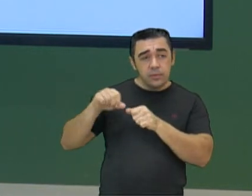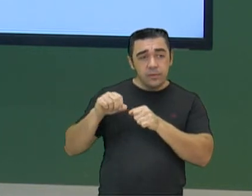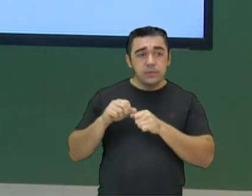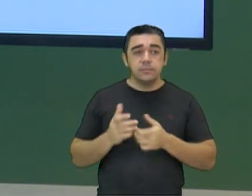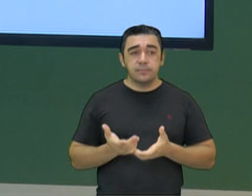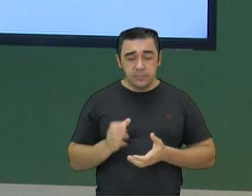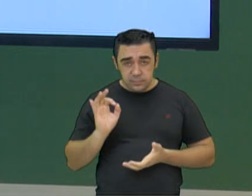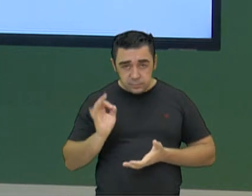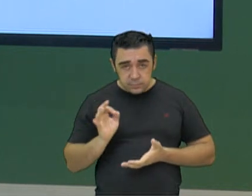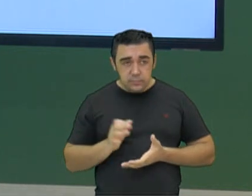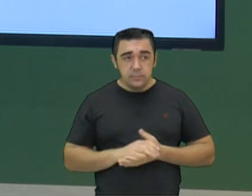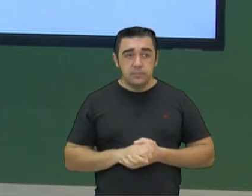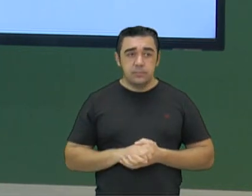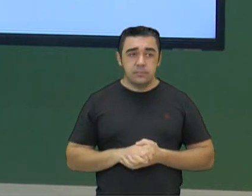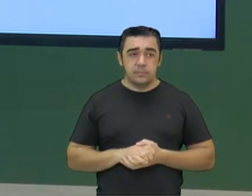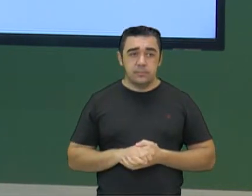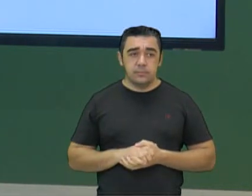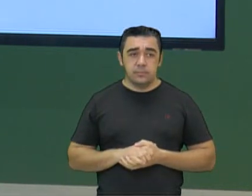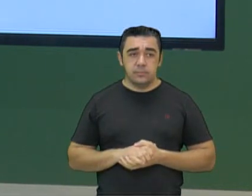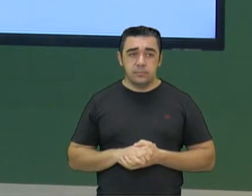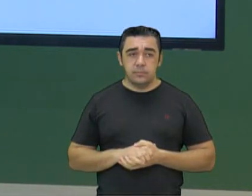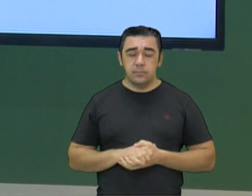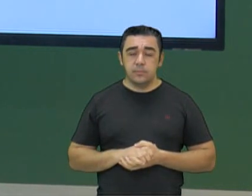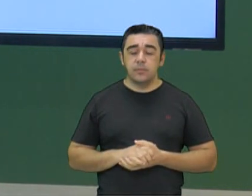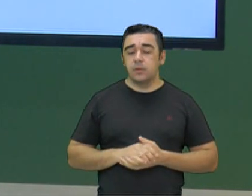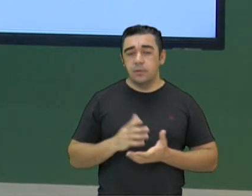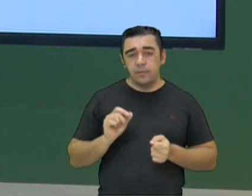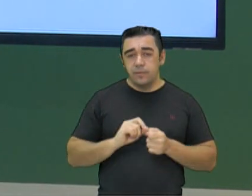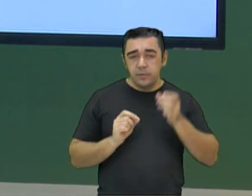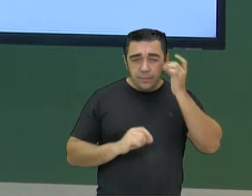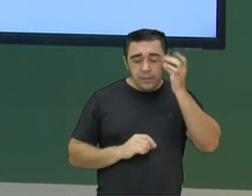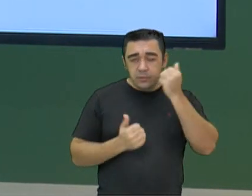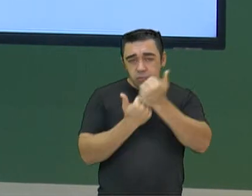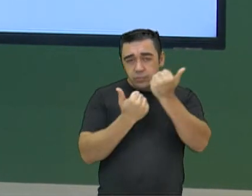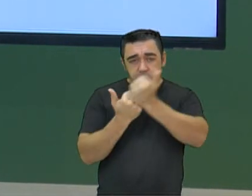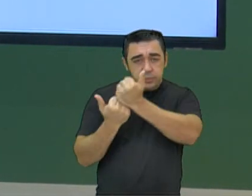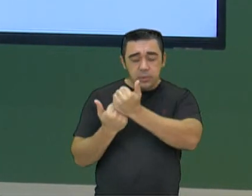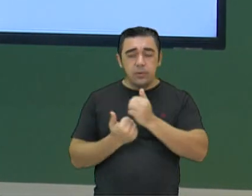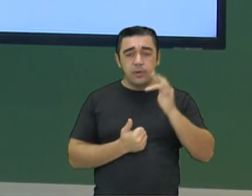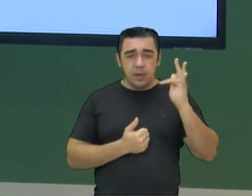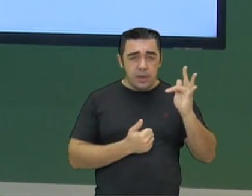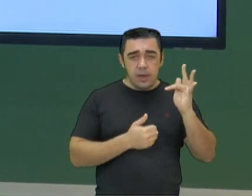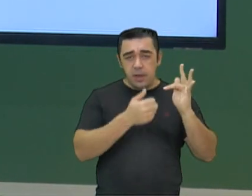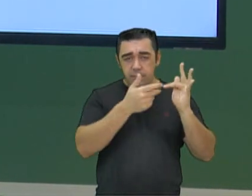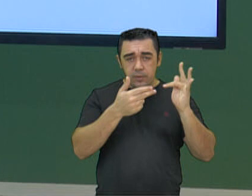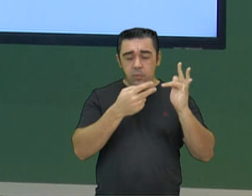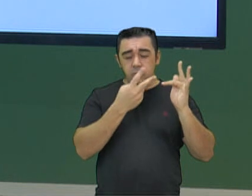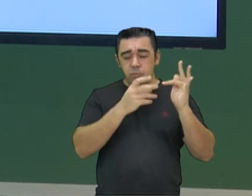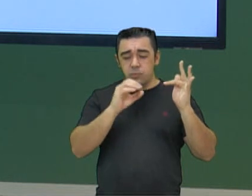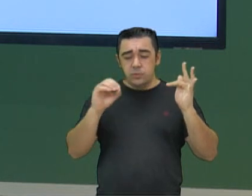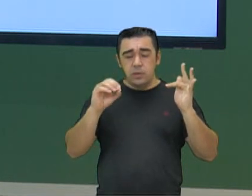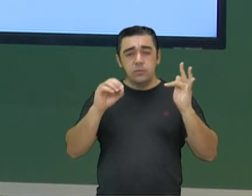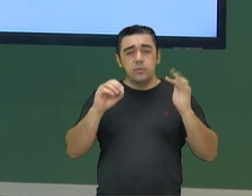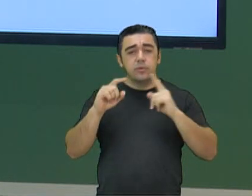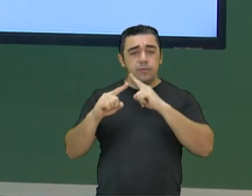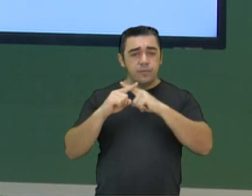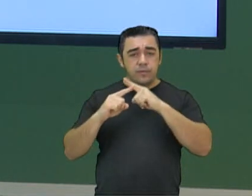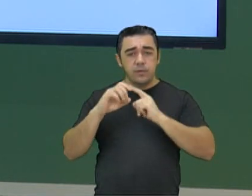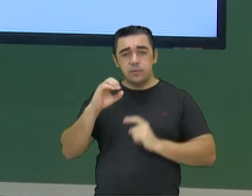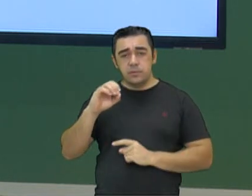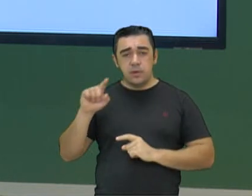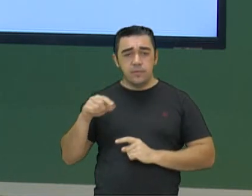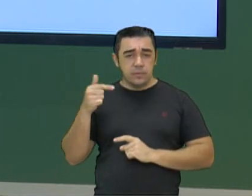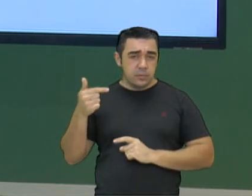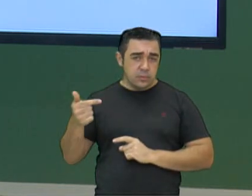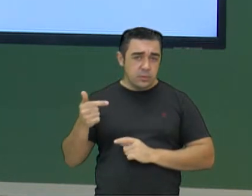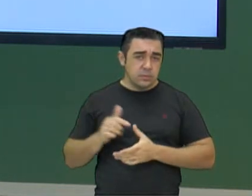ali, certo? Então, você vai fazer simplesmente o seguinte, só substituição de dados. 200 newtons, 200 Nm por